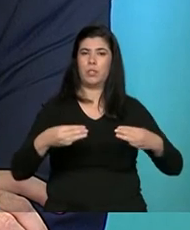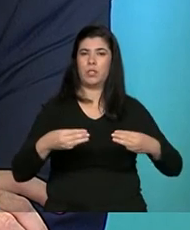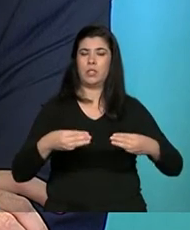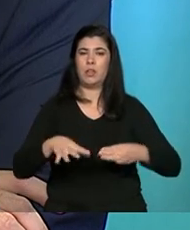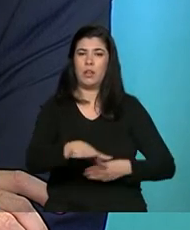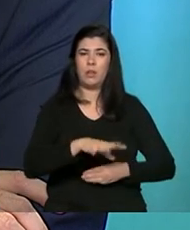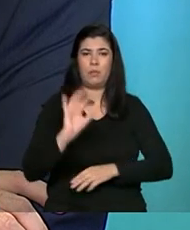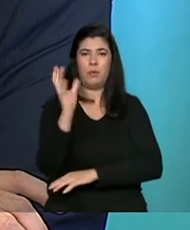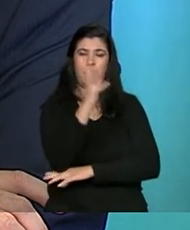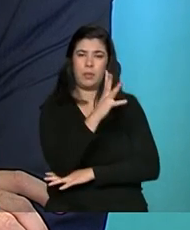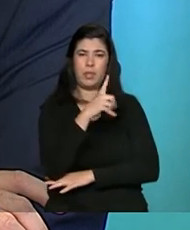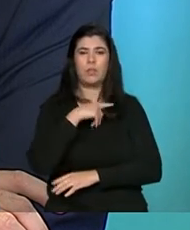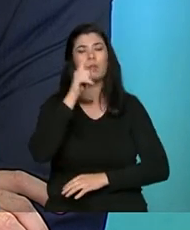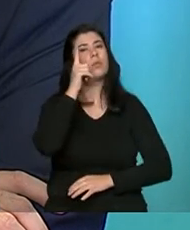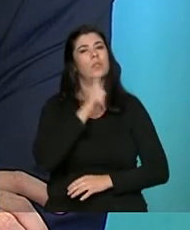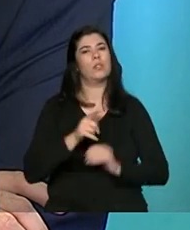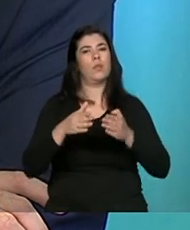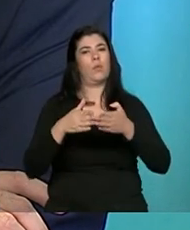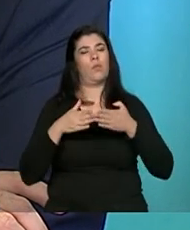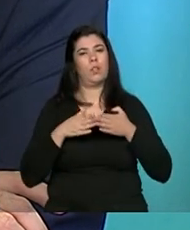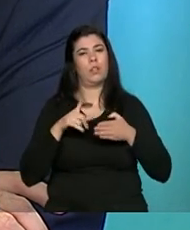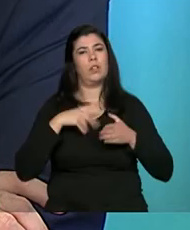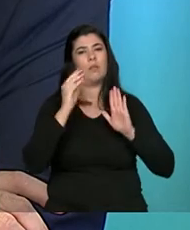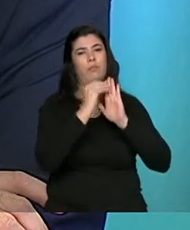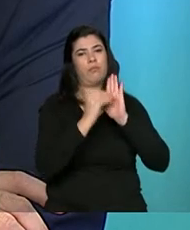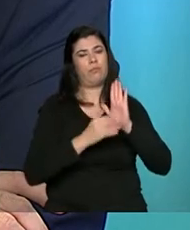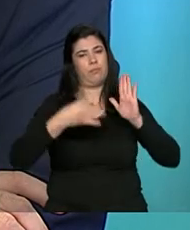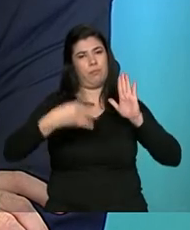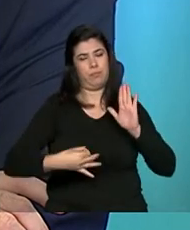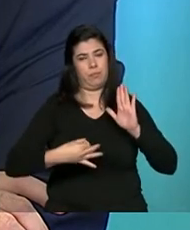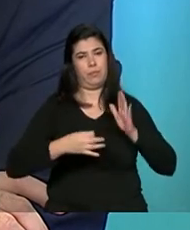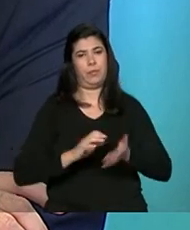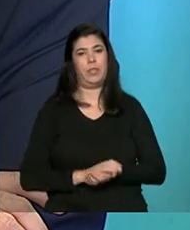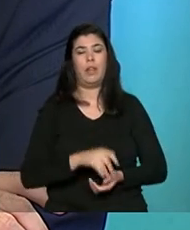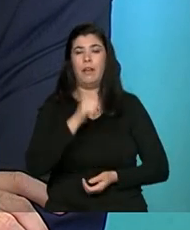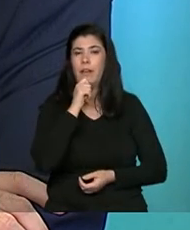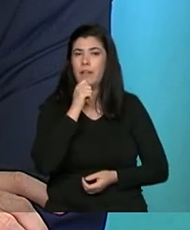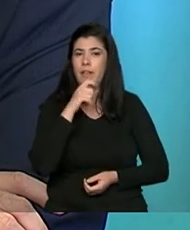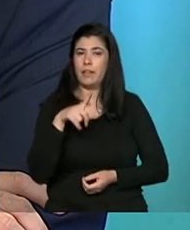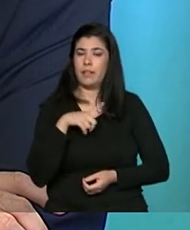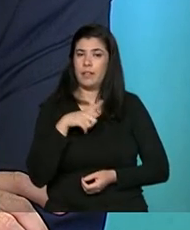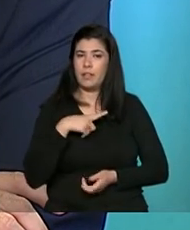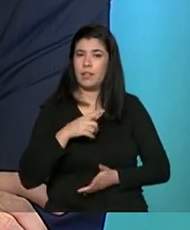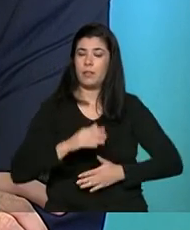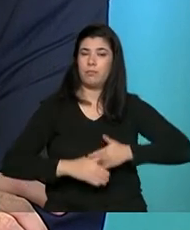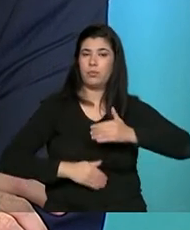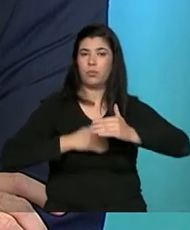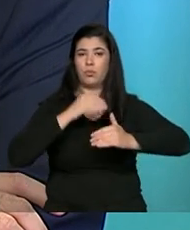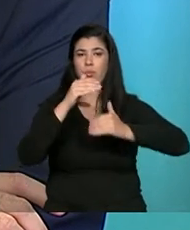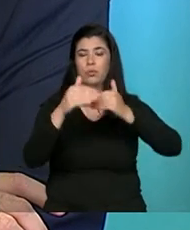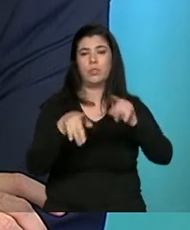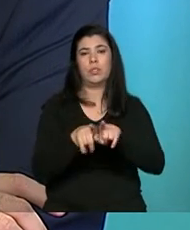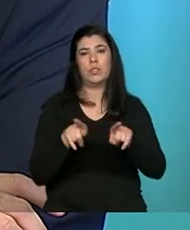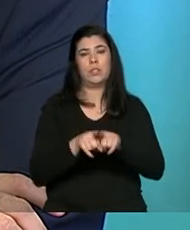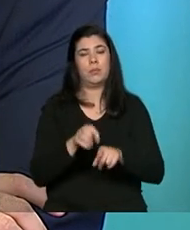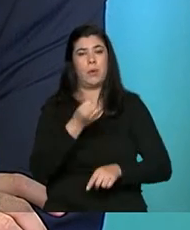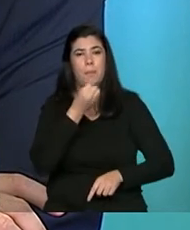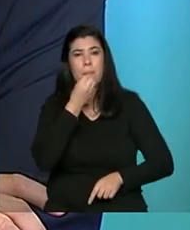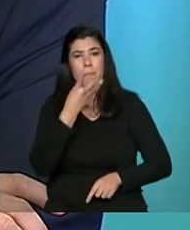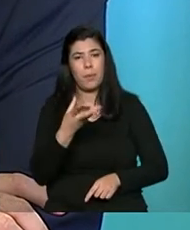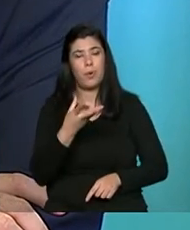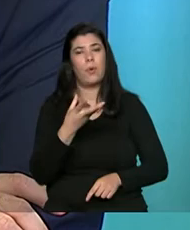a questão do licenciamento está dentro do cronograma ainda estamos avançando e com boas